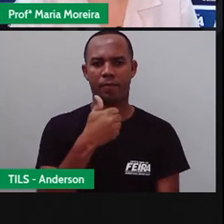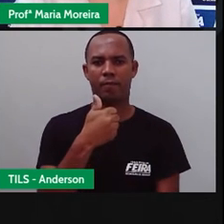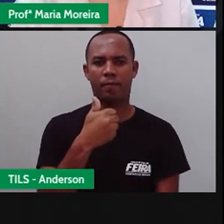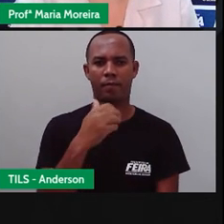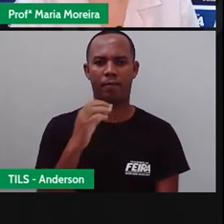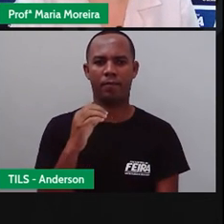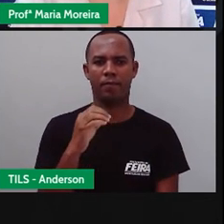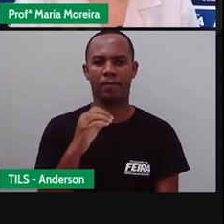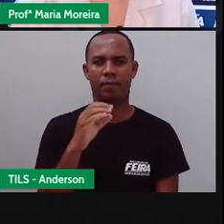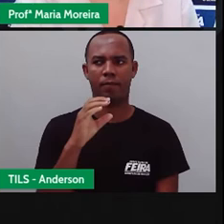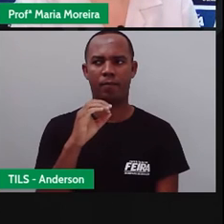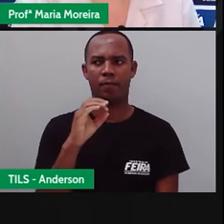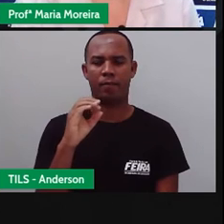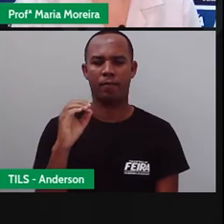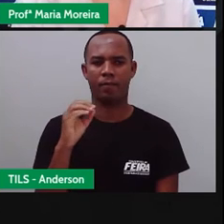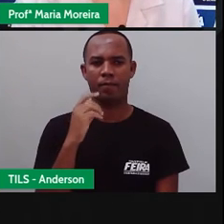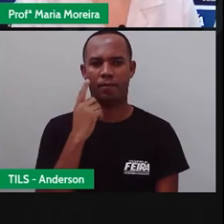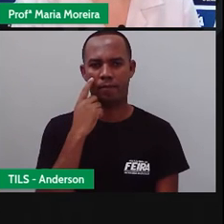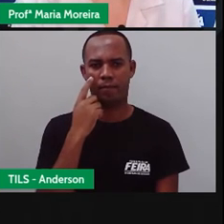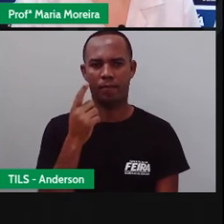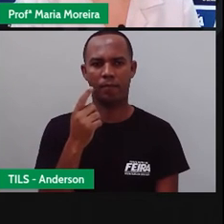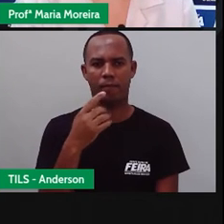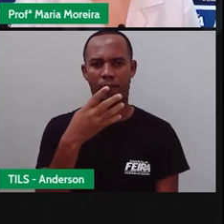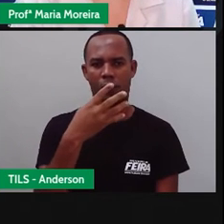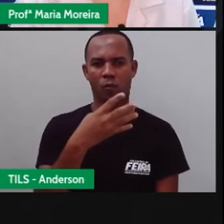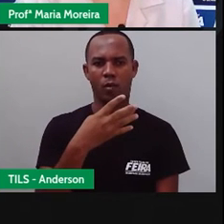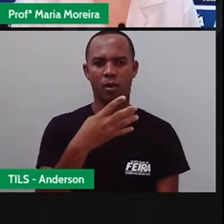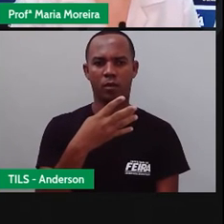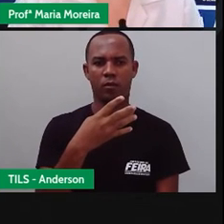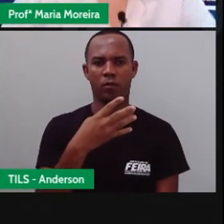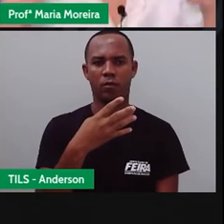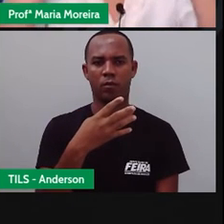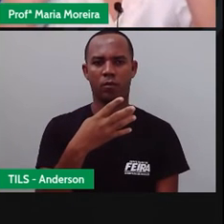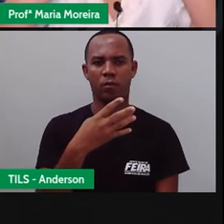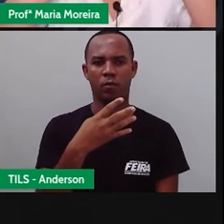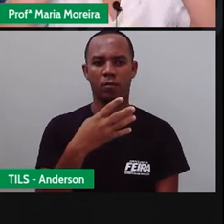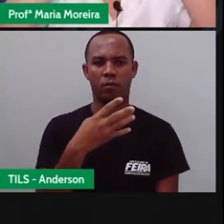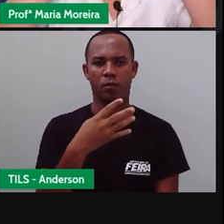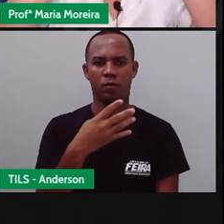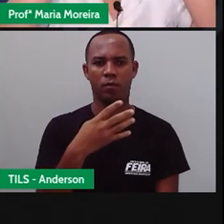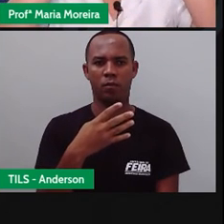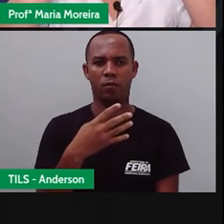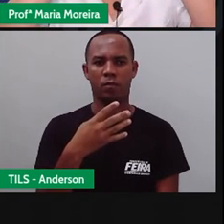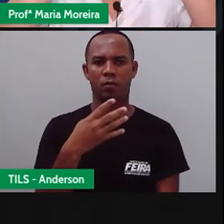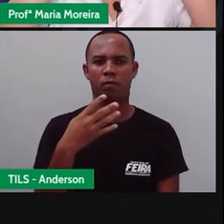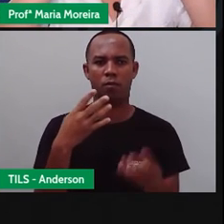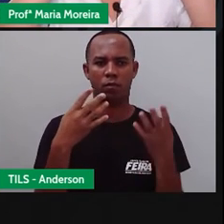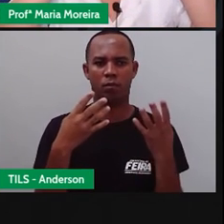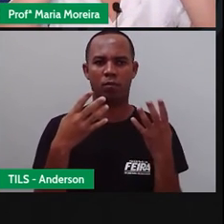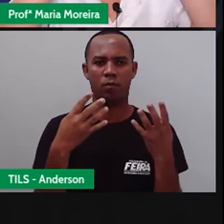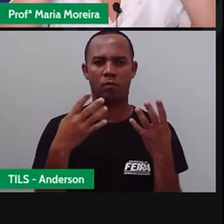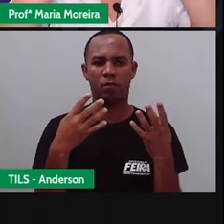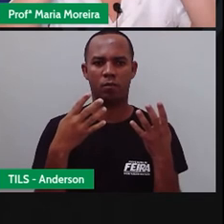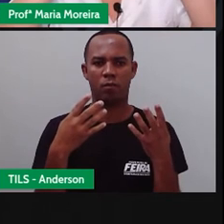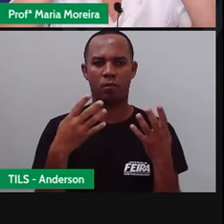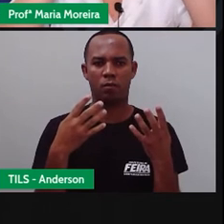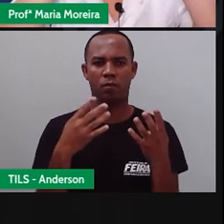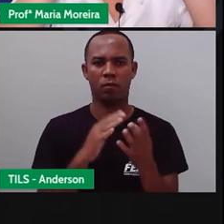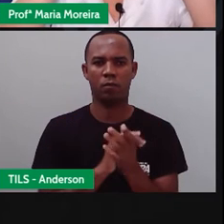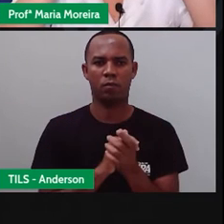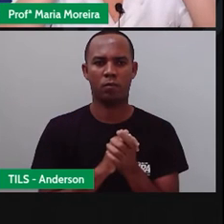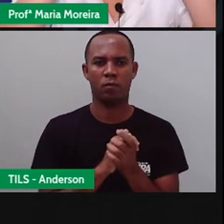desenho acerto 04 com 4 14 com quatro eu tenho